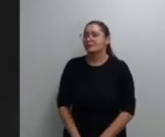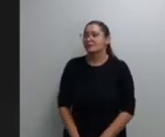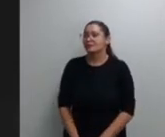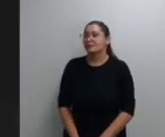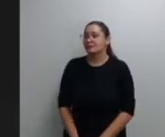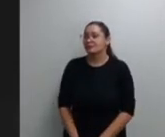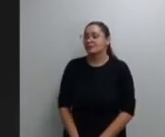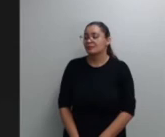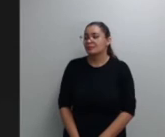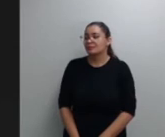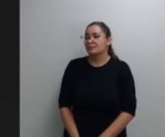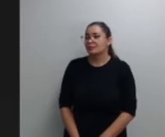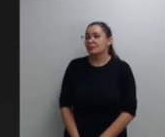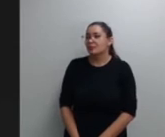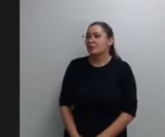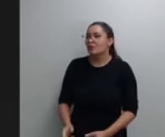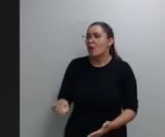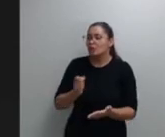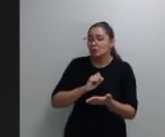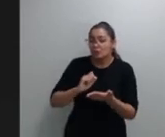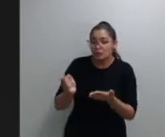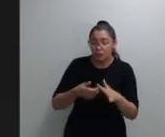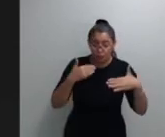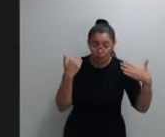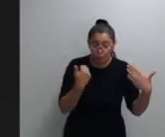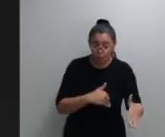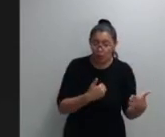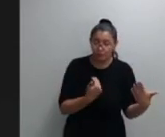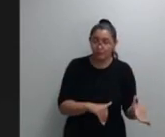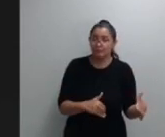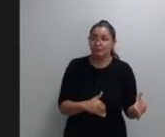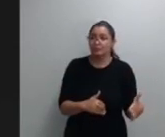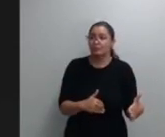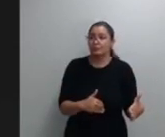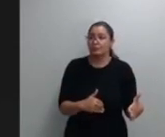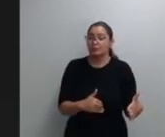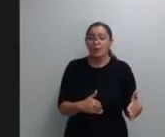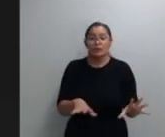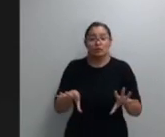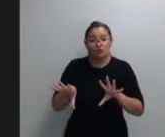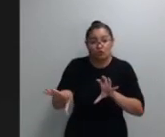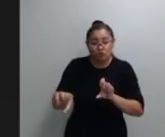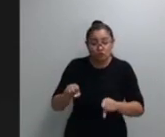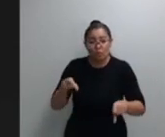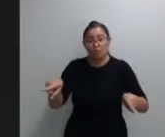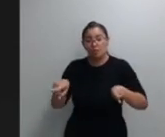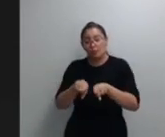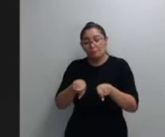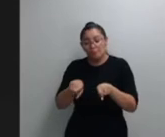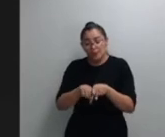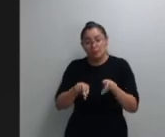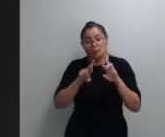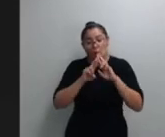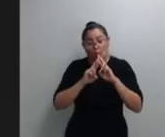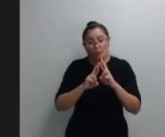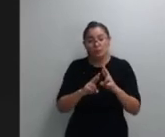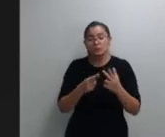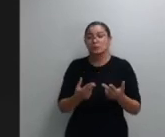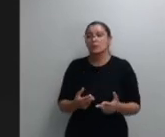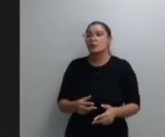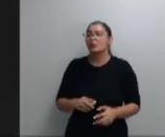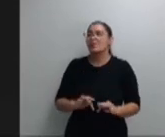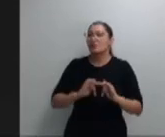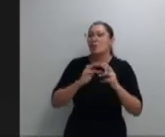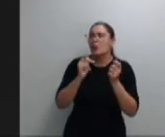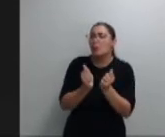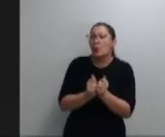de prova escrita estava concluída a fase de títulos também publica os resultados aí depois de feito isso faz